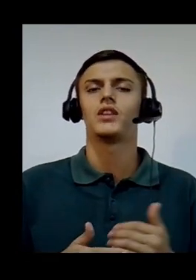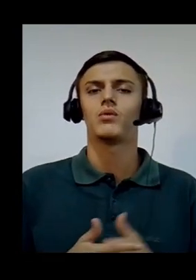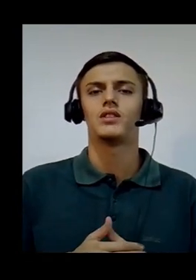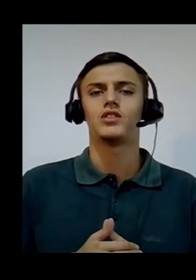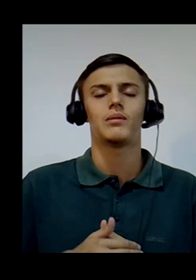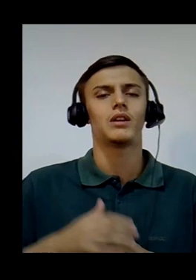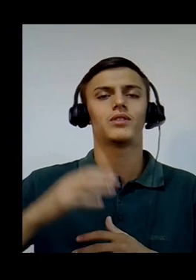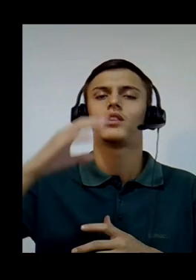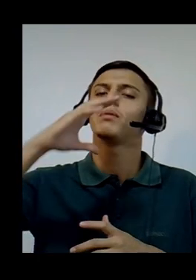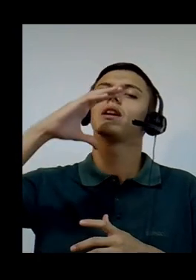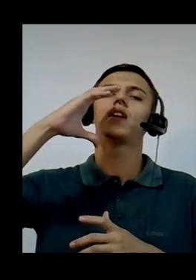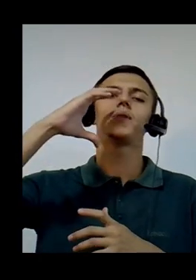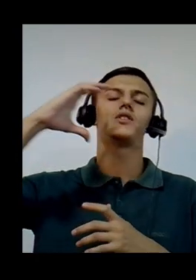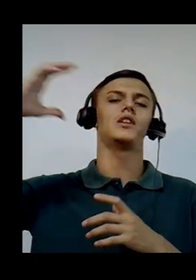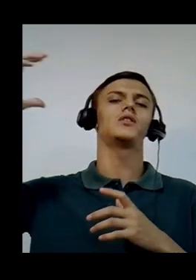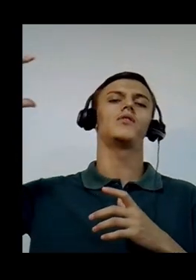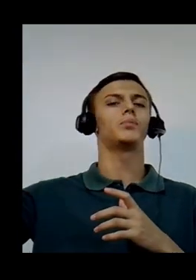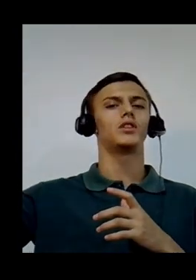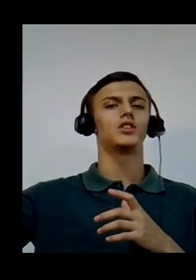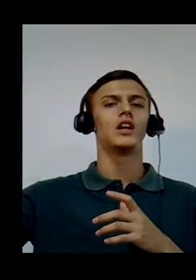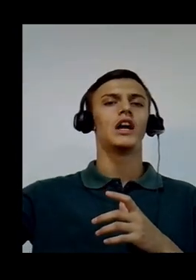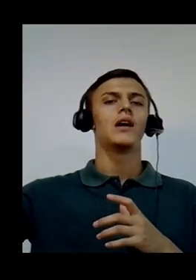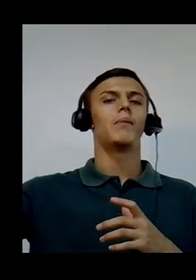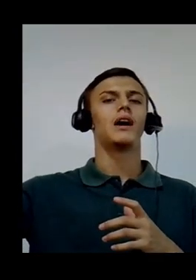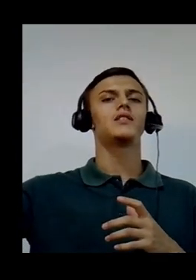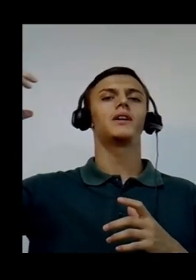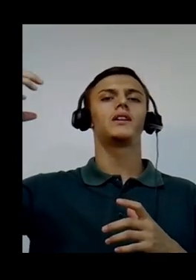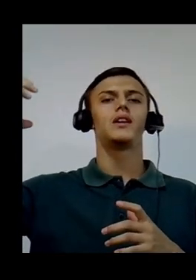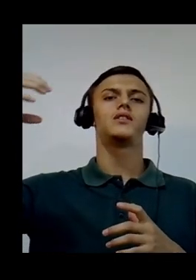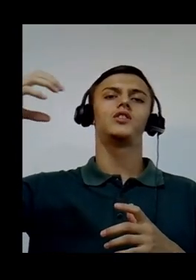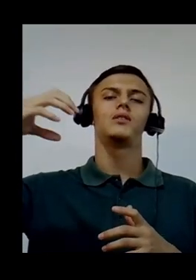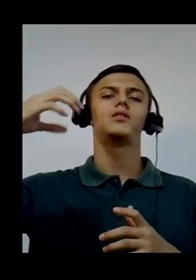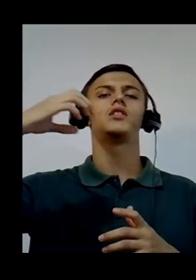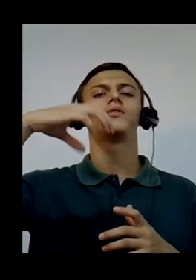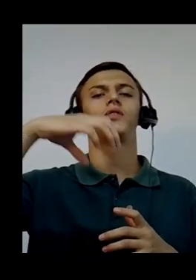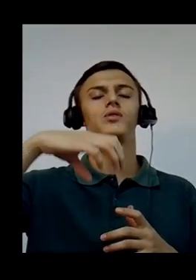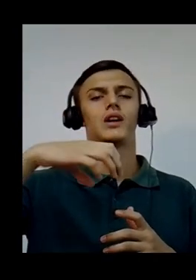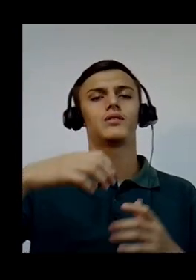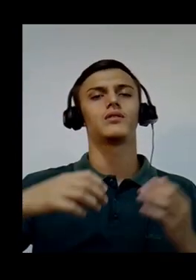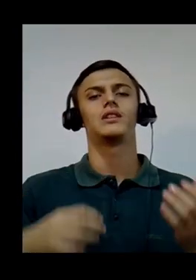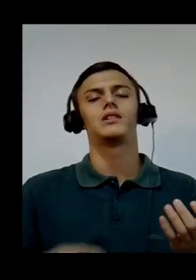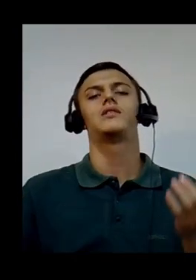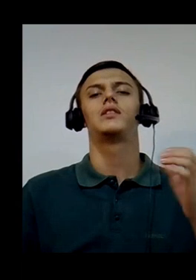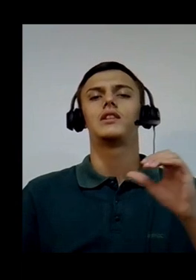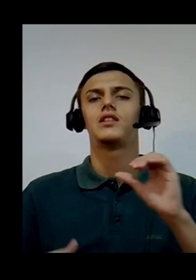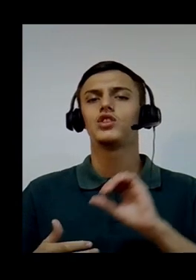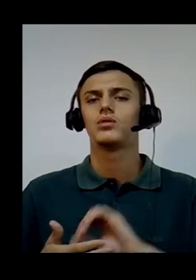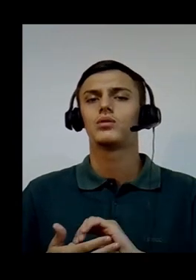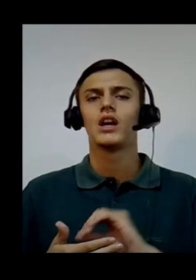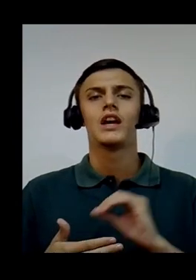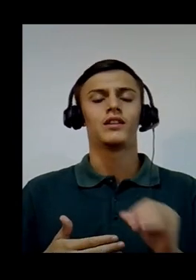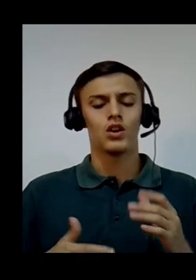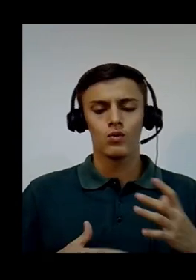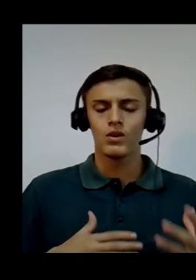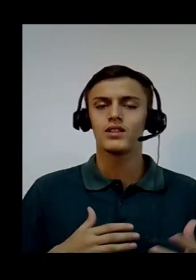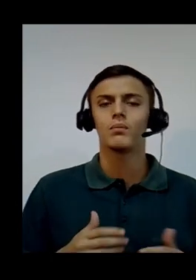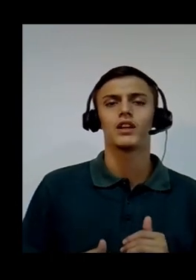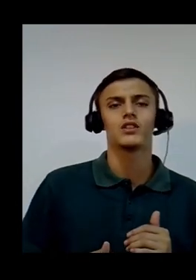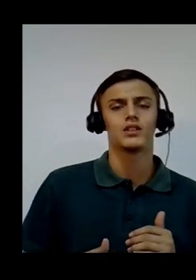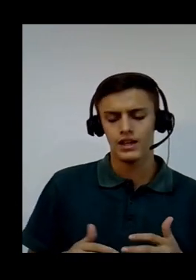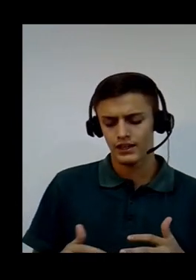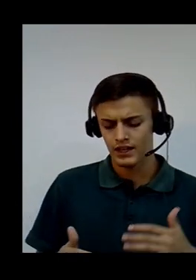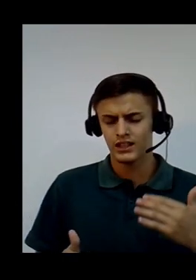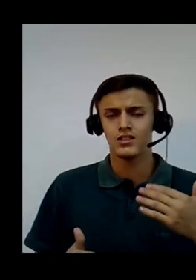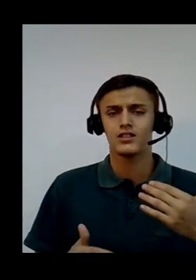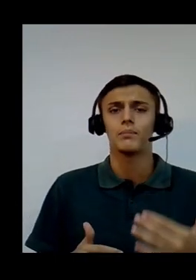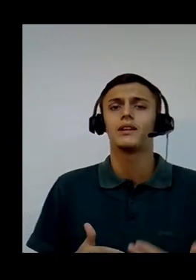machuca, hoje em dia tem um acidente de trabalho, você tem uma gama de direitos que vai te proteger. Mas para que esses direitos sejam efetivados, necessita desse registro. Então, um exemplo